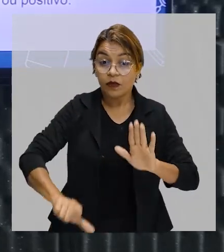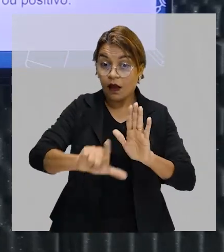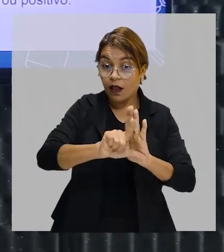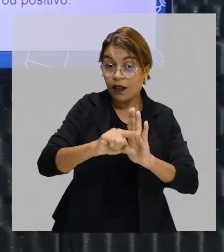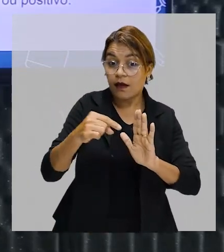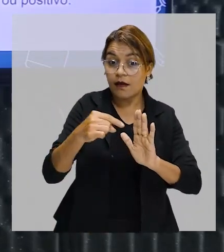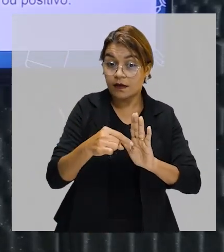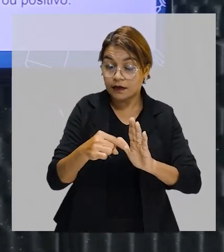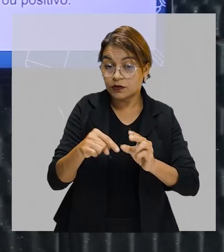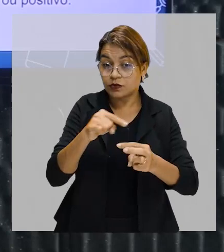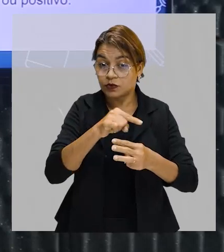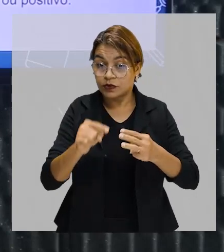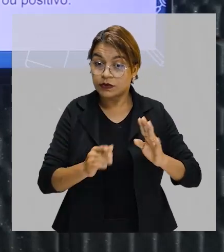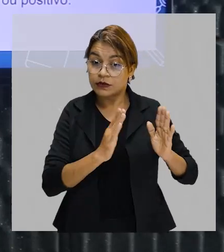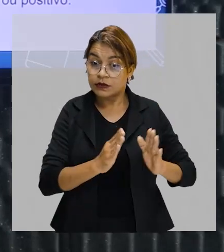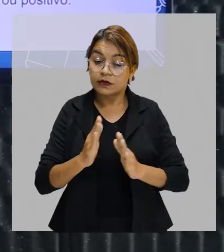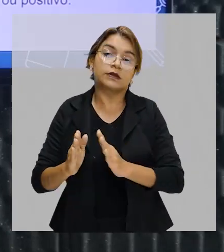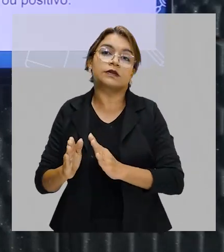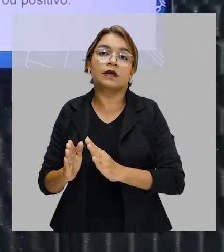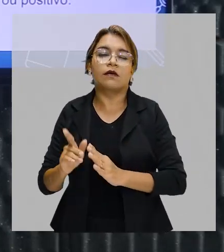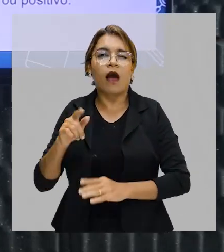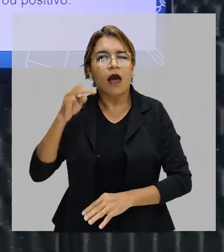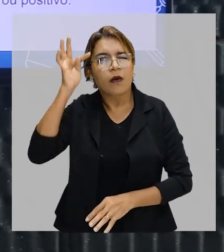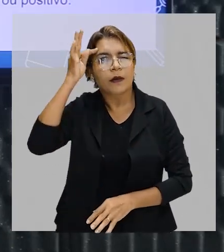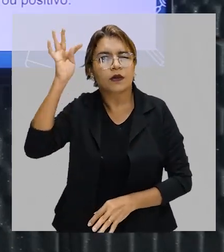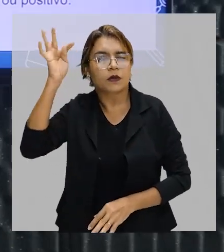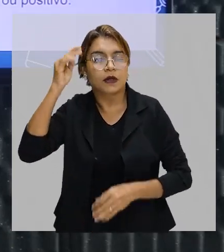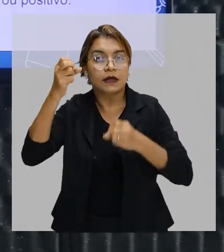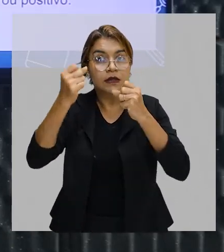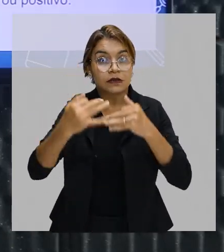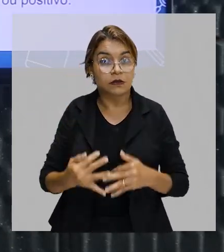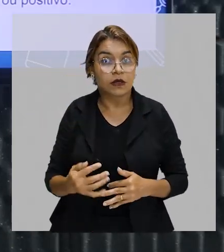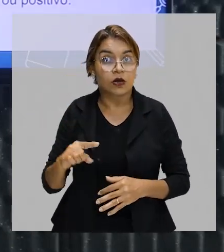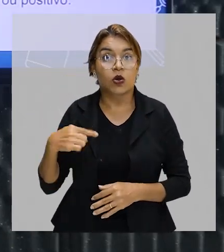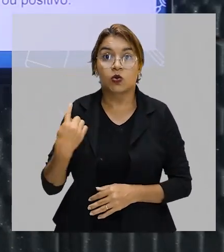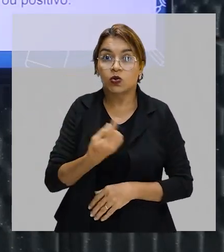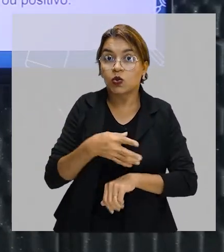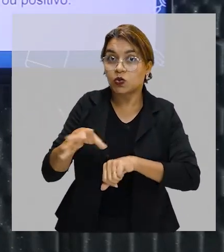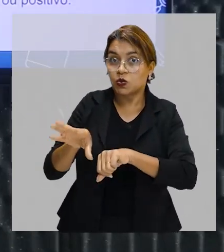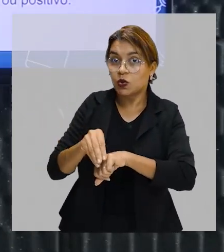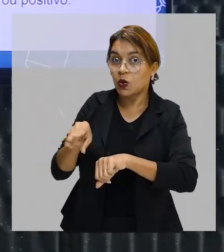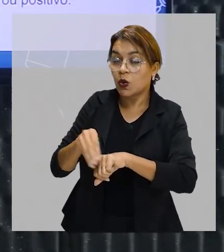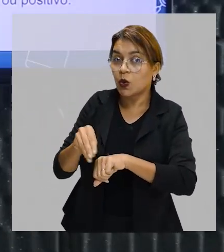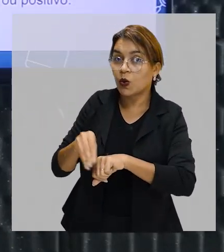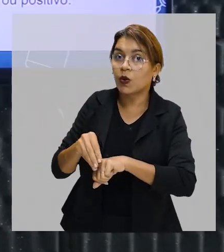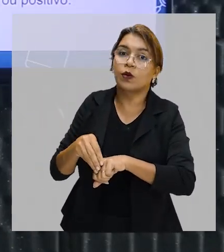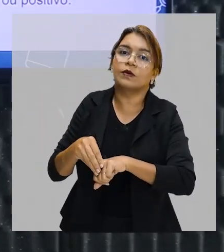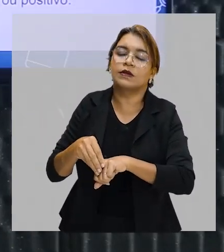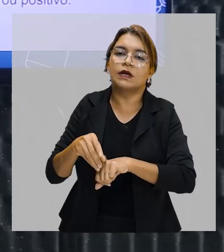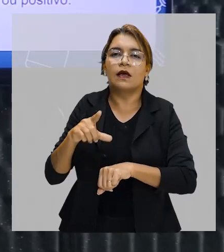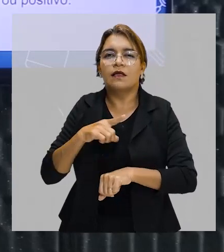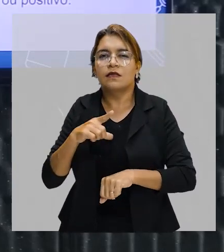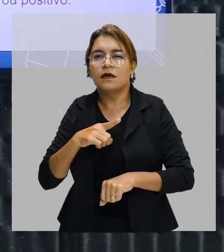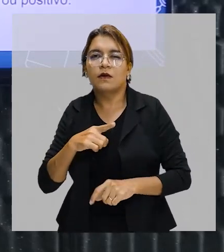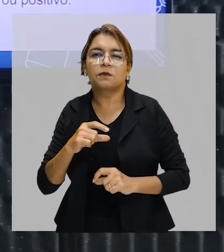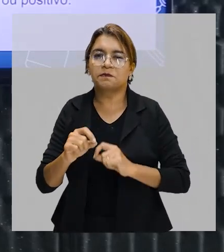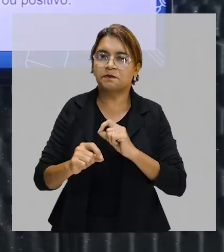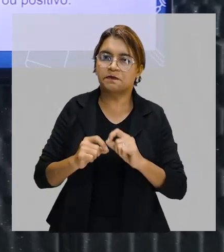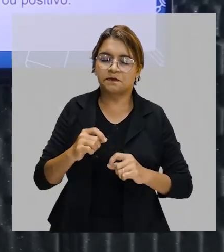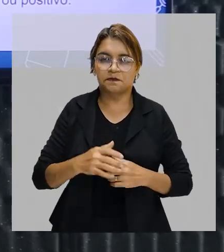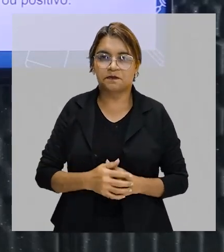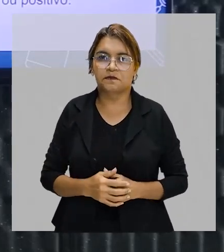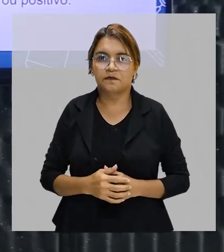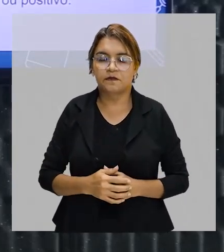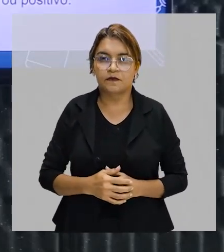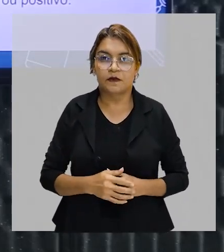lei no sentido de teoria, explica que nossos conhecimentos passam sucessivamente